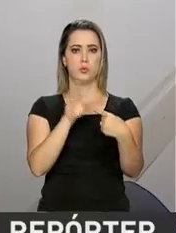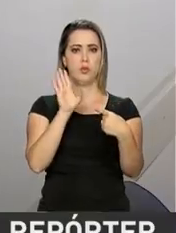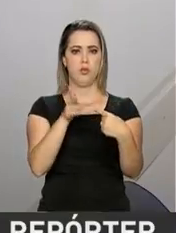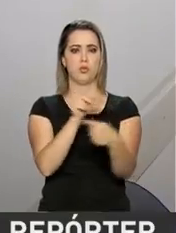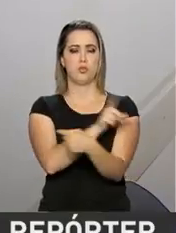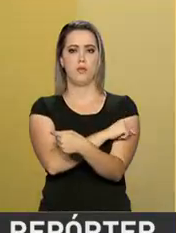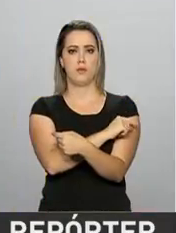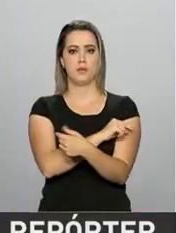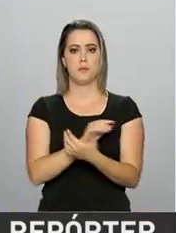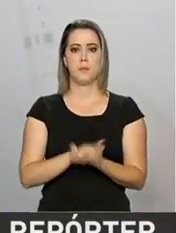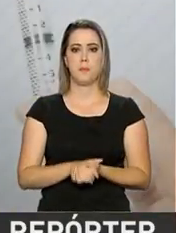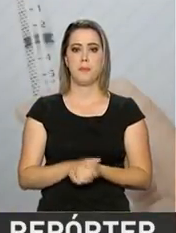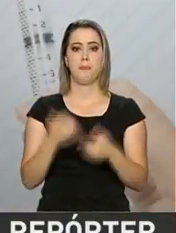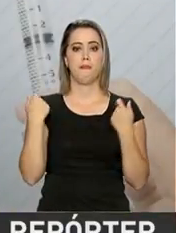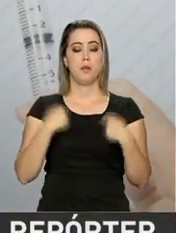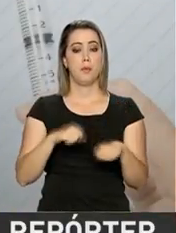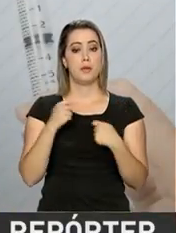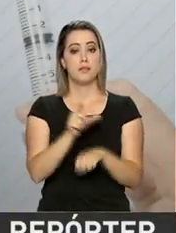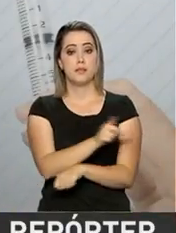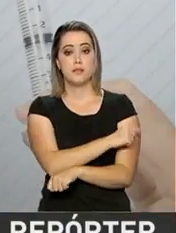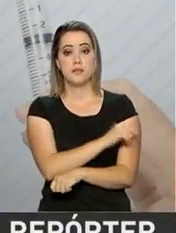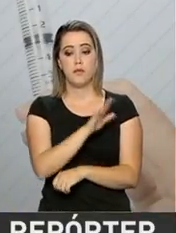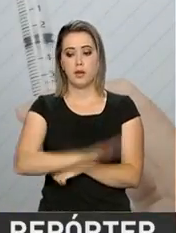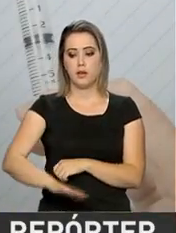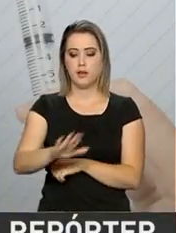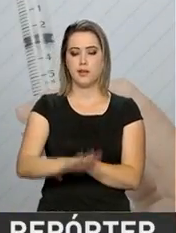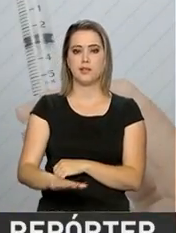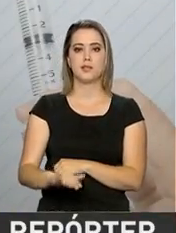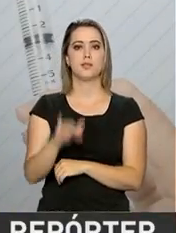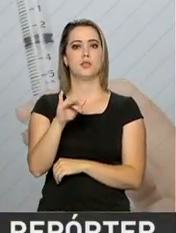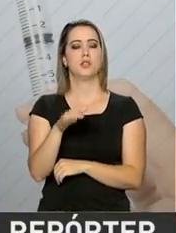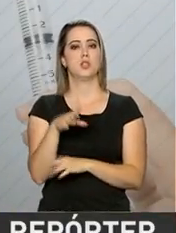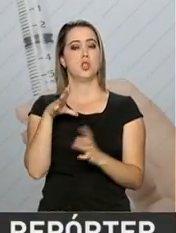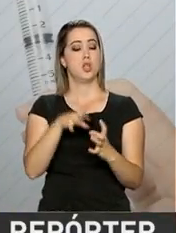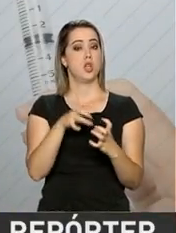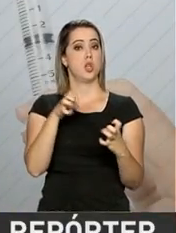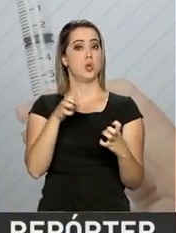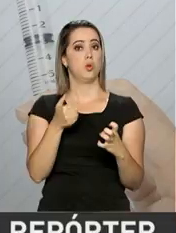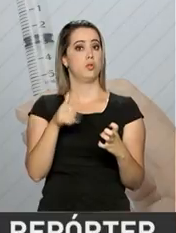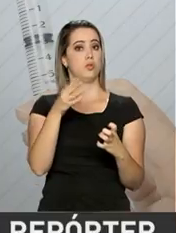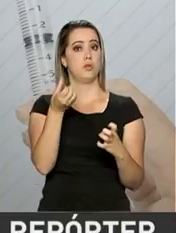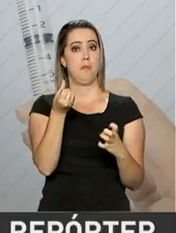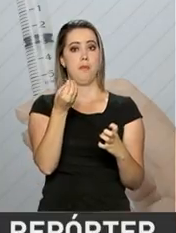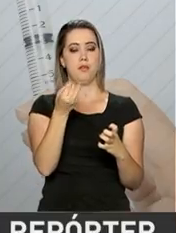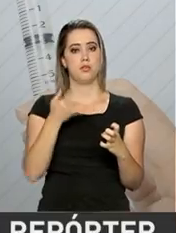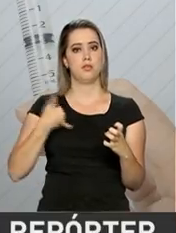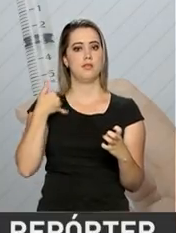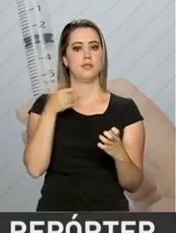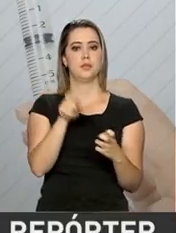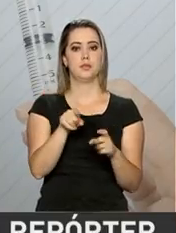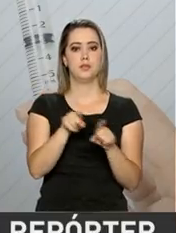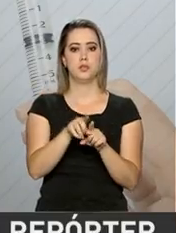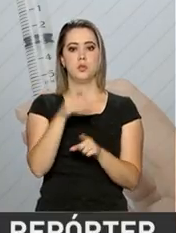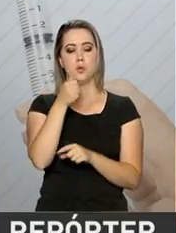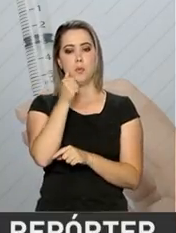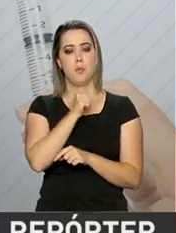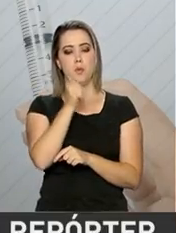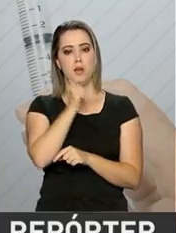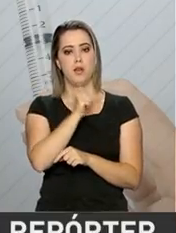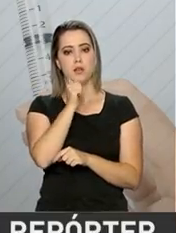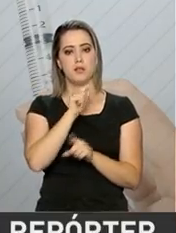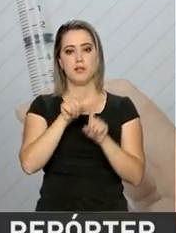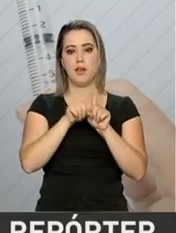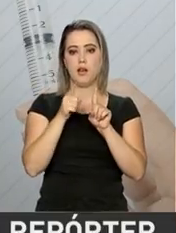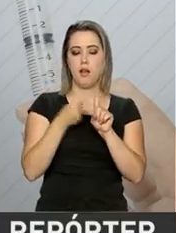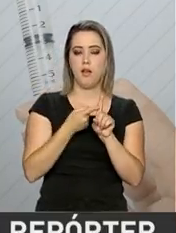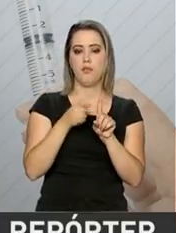vacinado devem vacinar crianças pequenas idosos com mais de 60 anos gestantes mulheres